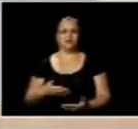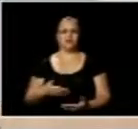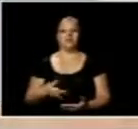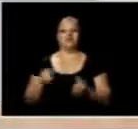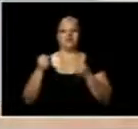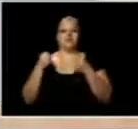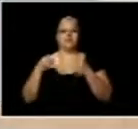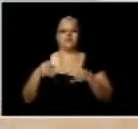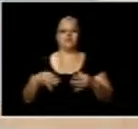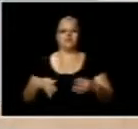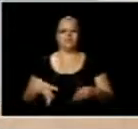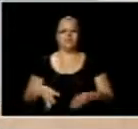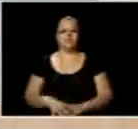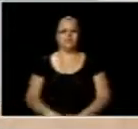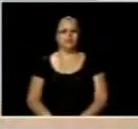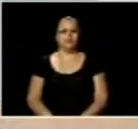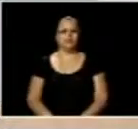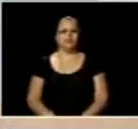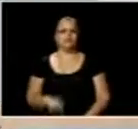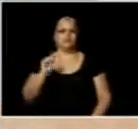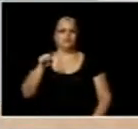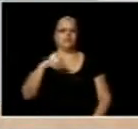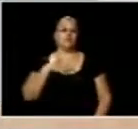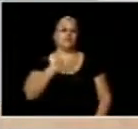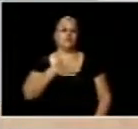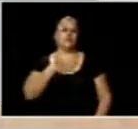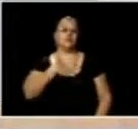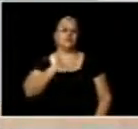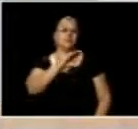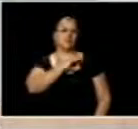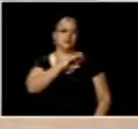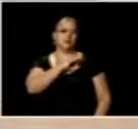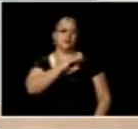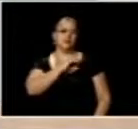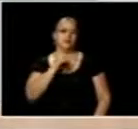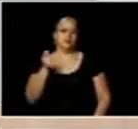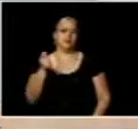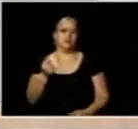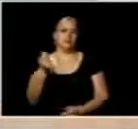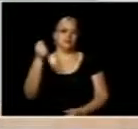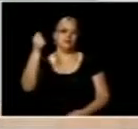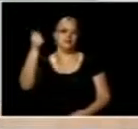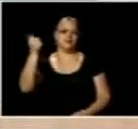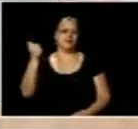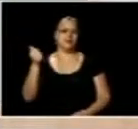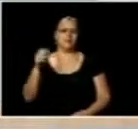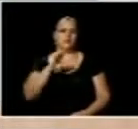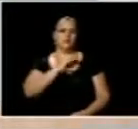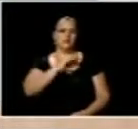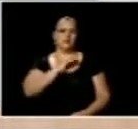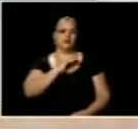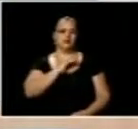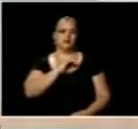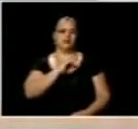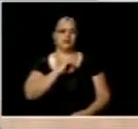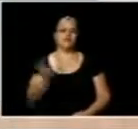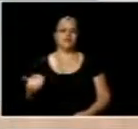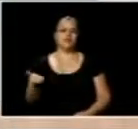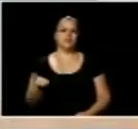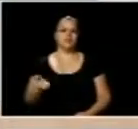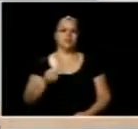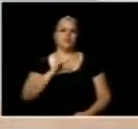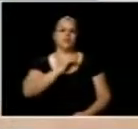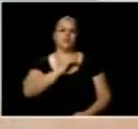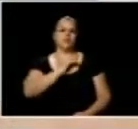você que é formador de opinião, você que gosta da cidade, você que ganha dinheiro com a cidade, que lucra, que quer ver a cidade bonita fluir, pensa no que nós